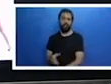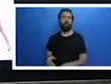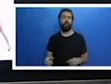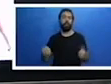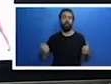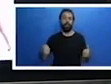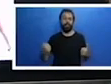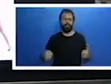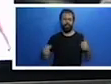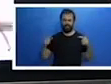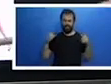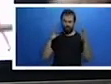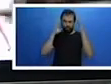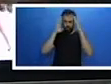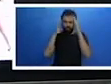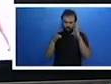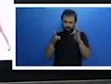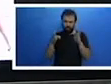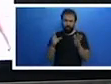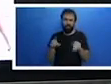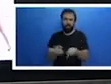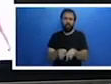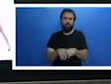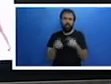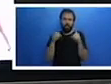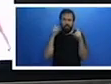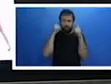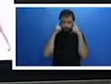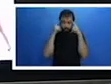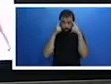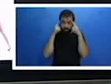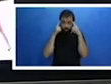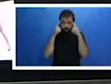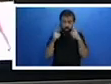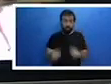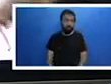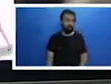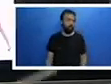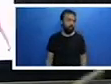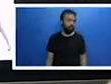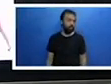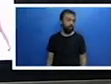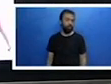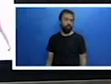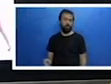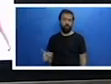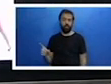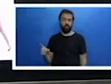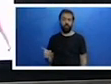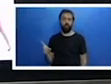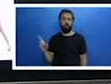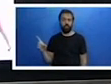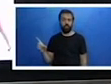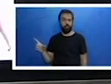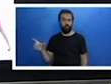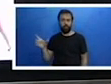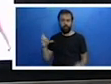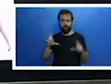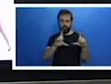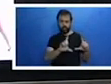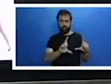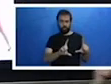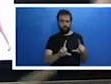raciocínio muito grande. Então, aqui nós temos um exemplo de uma ginástica competitiva, que essa daqui é a ginástica rítmica, onde utiliza alguns